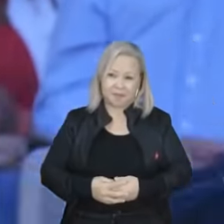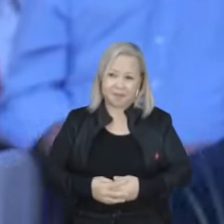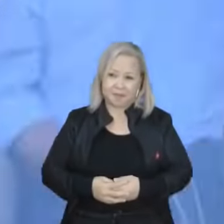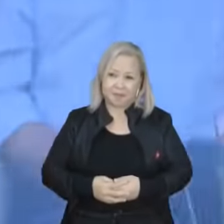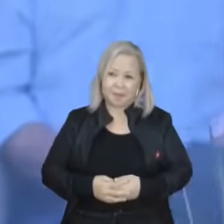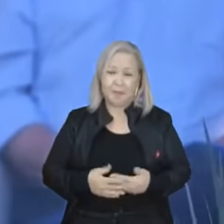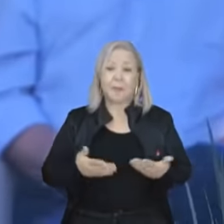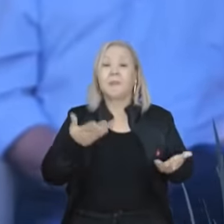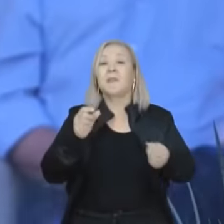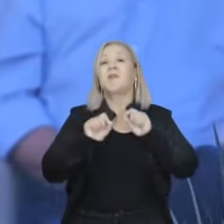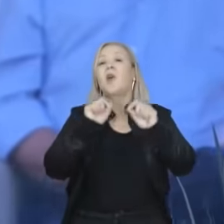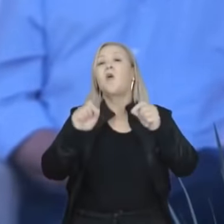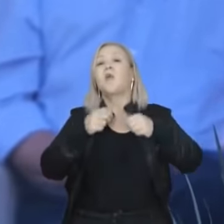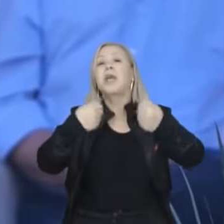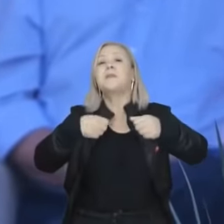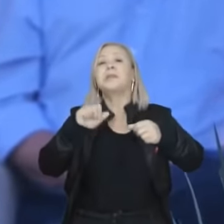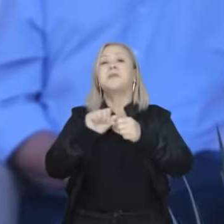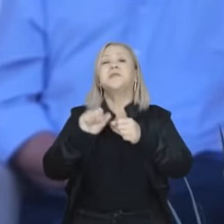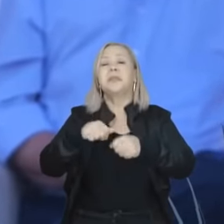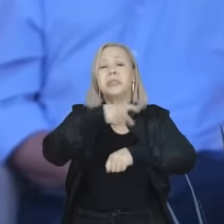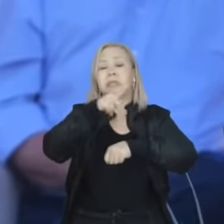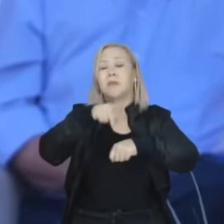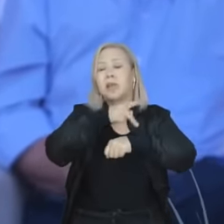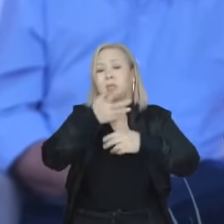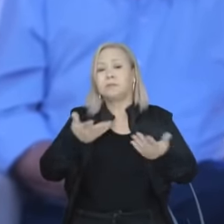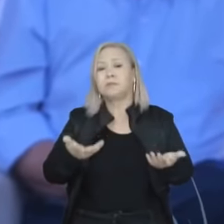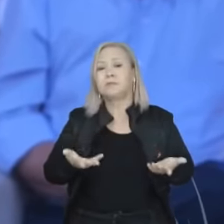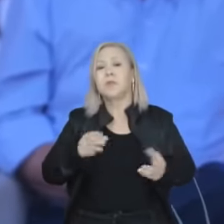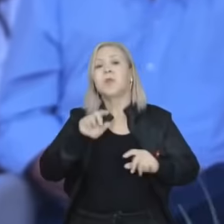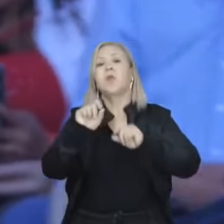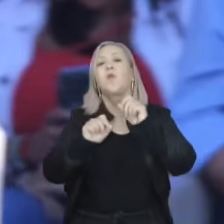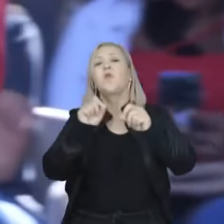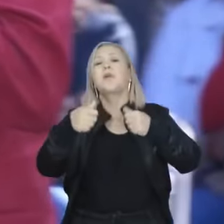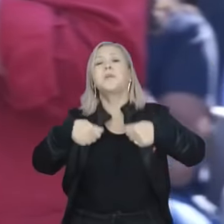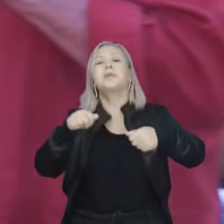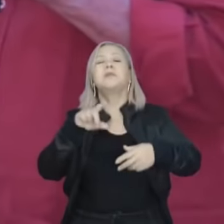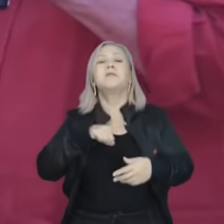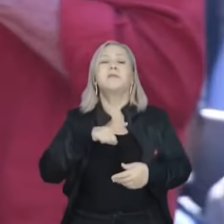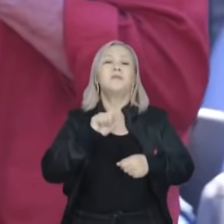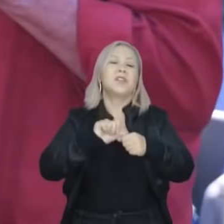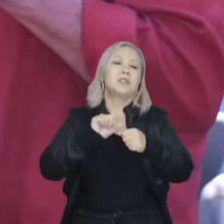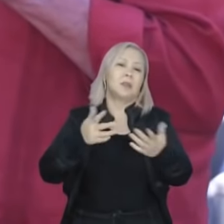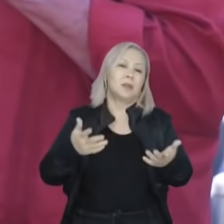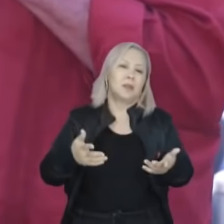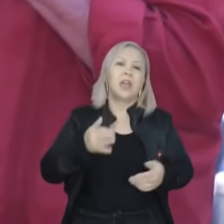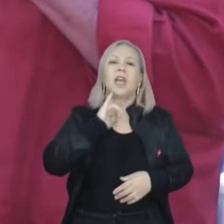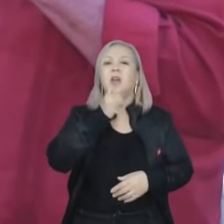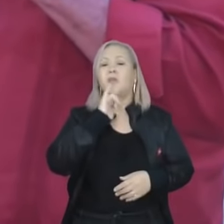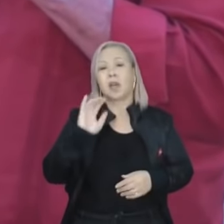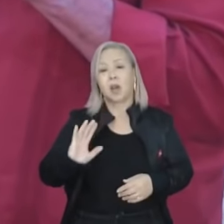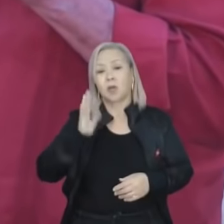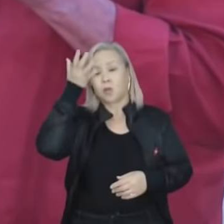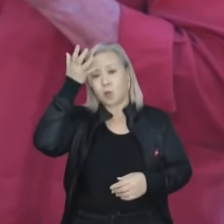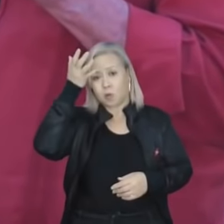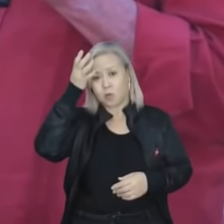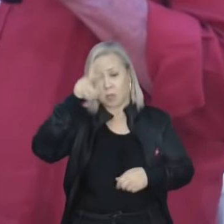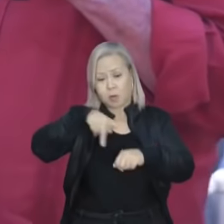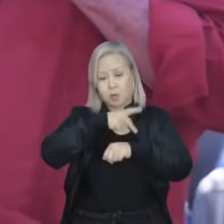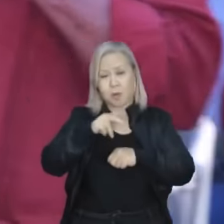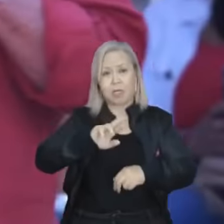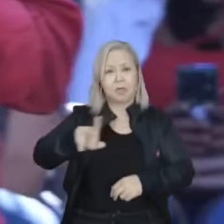que fazer nesse país? O que é que nós temos que fazer? Eu tenho dito que a solução do país não é tão